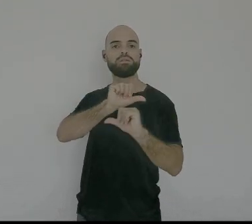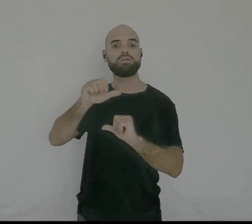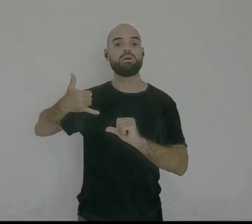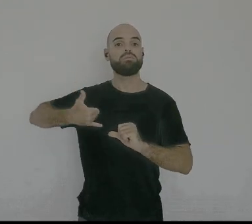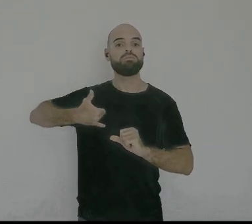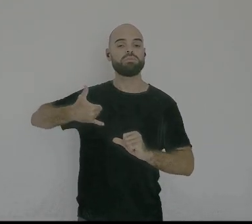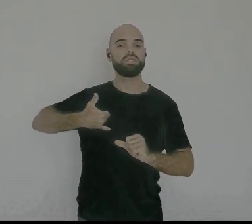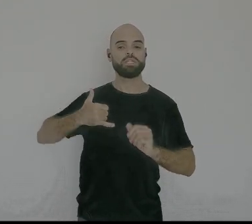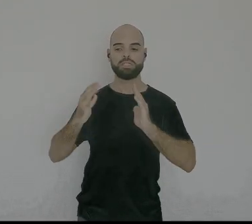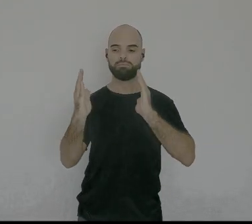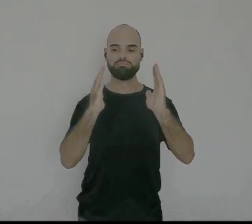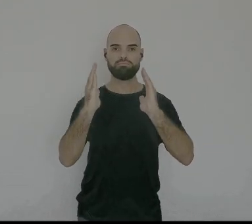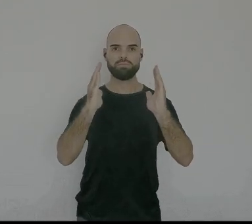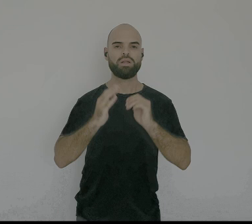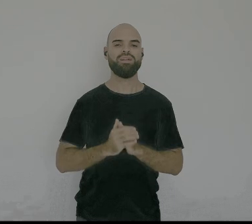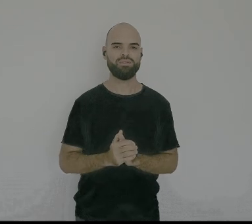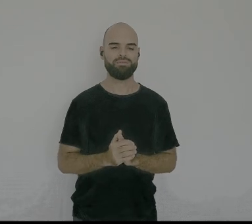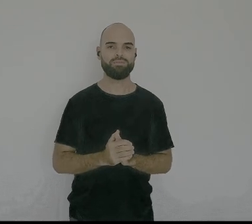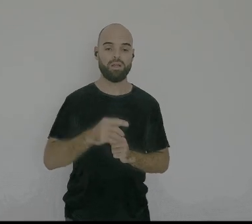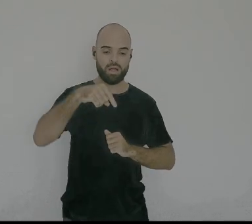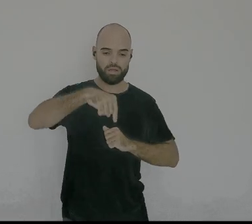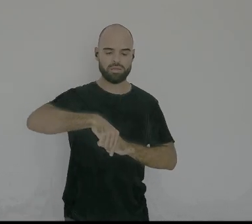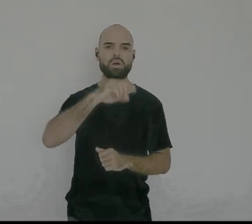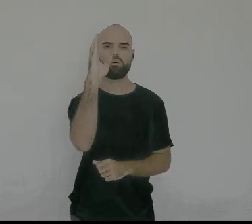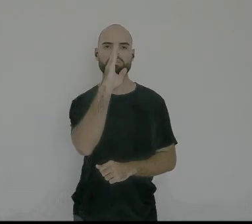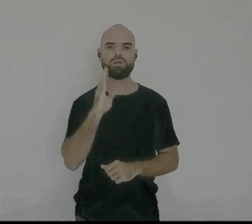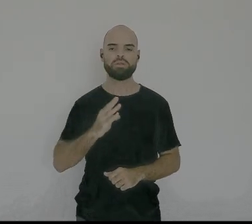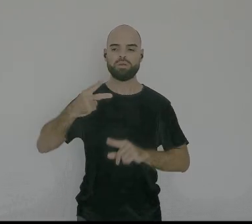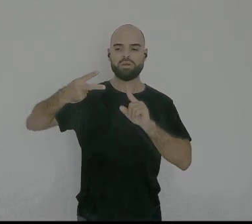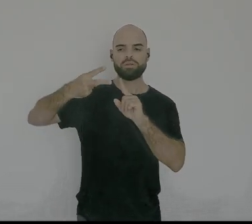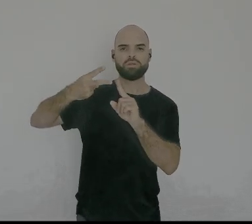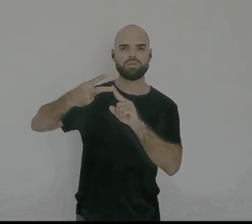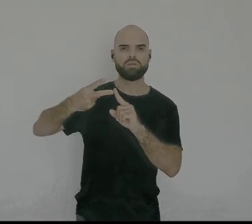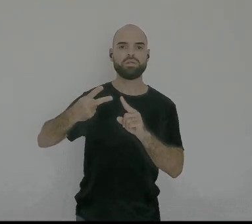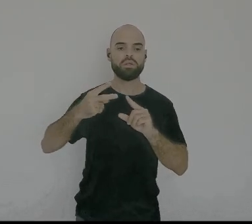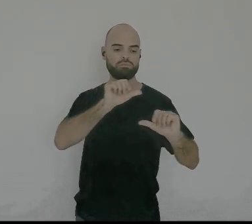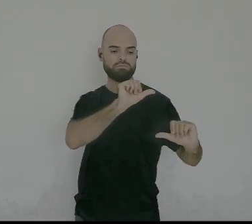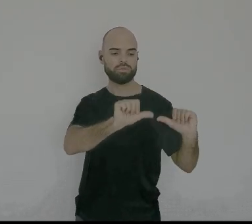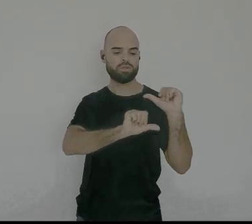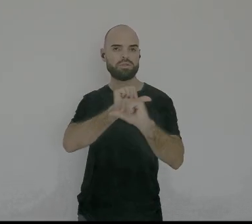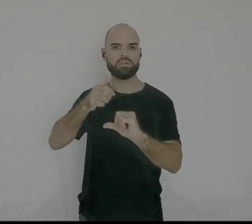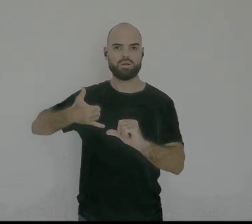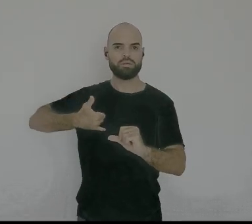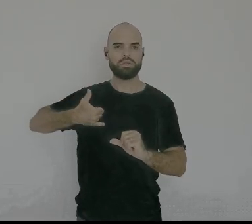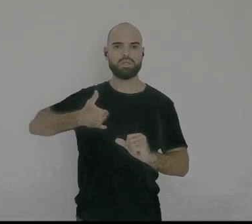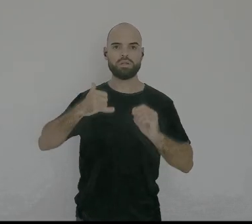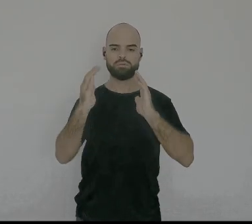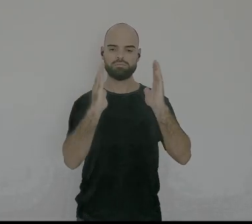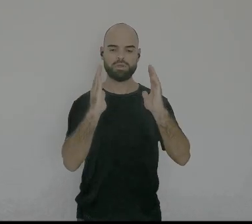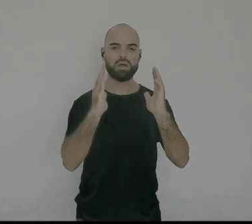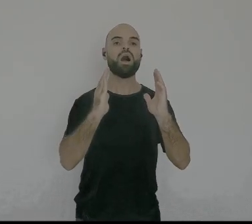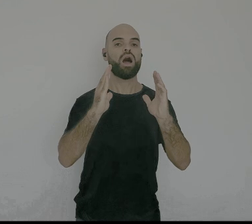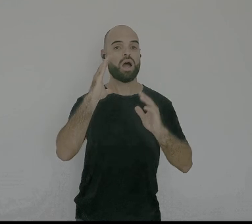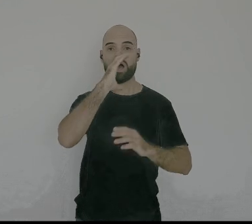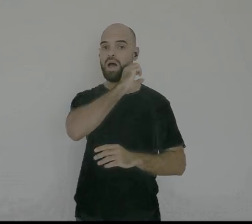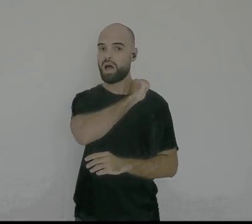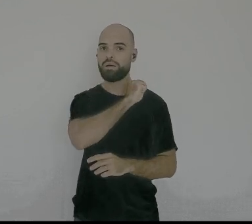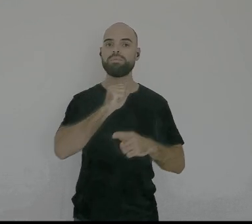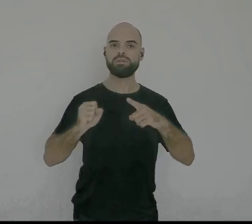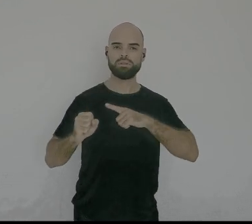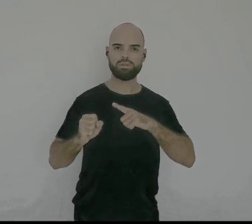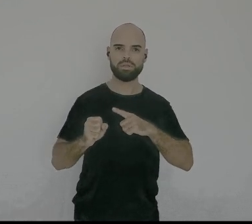demográfica. No Brasil, há uma transição demográfica muito rápida e